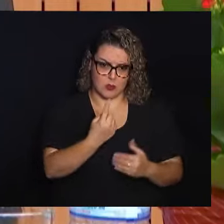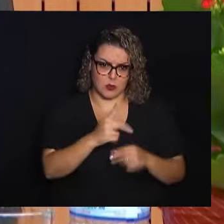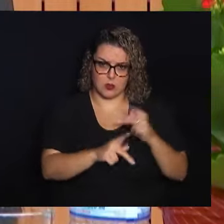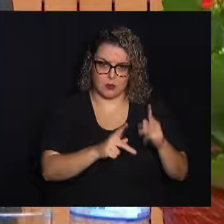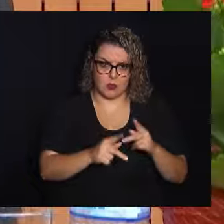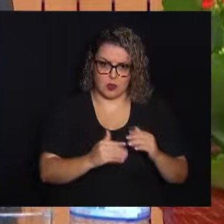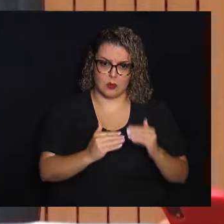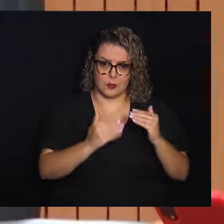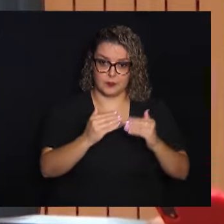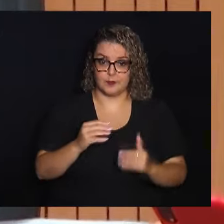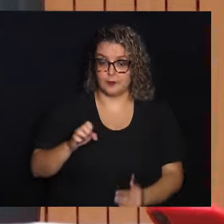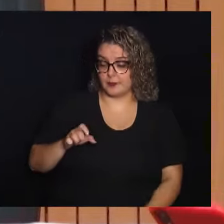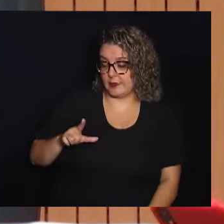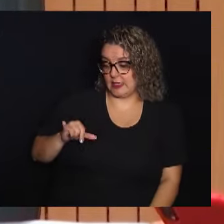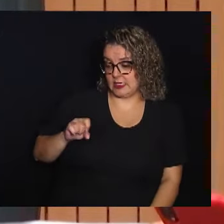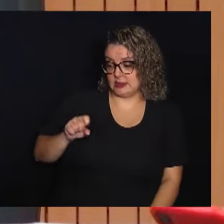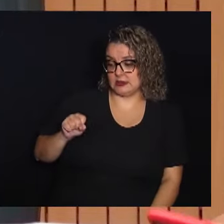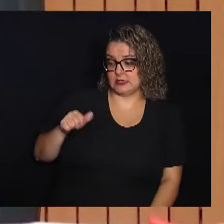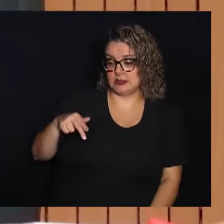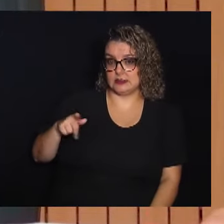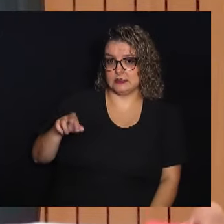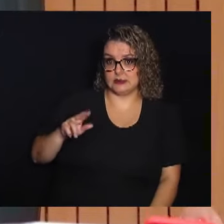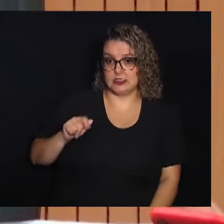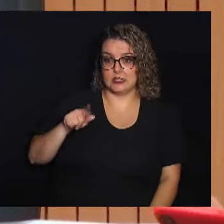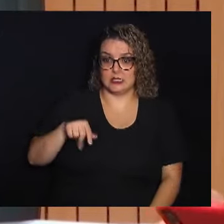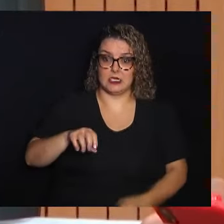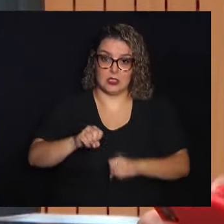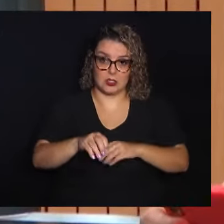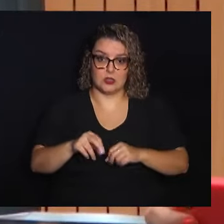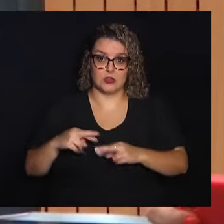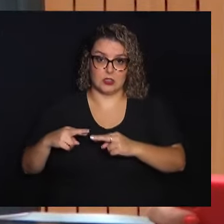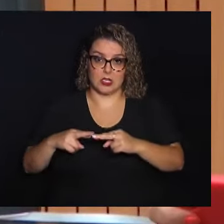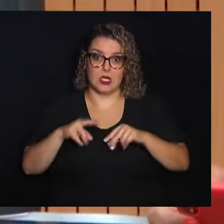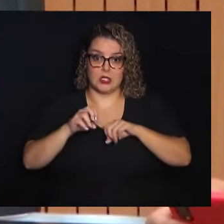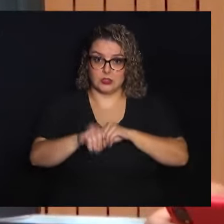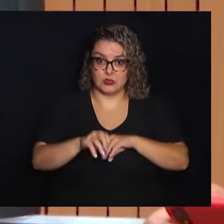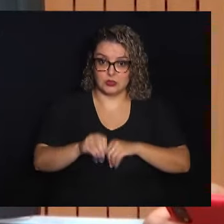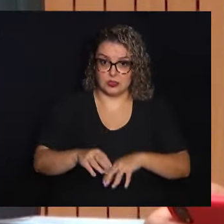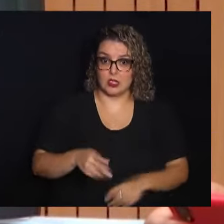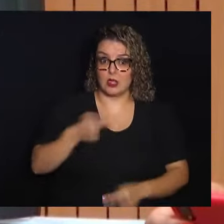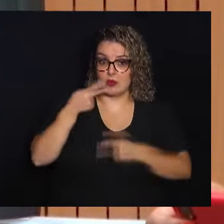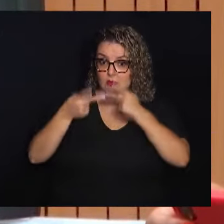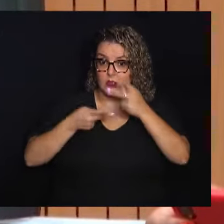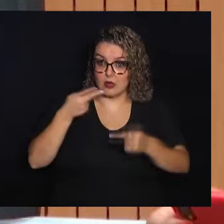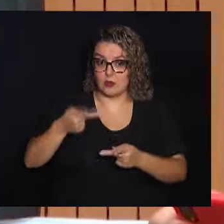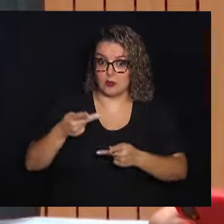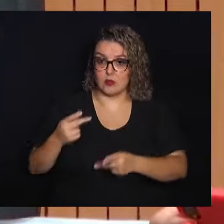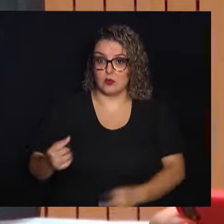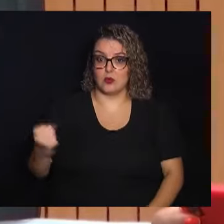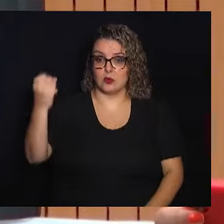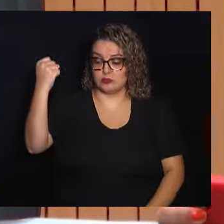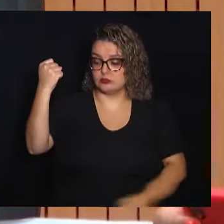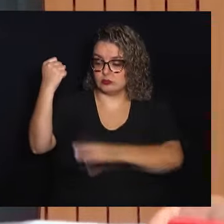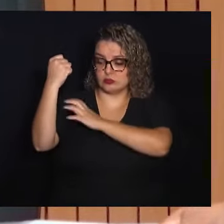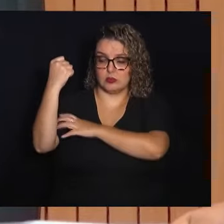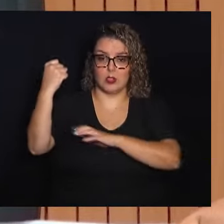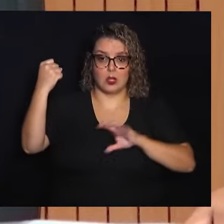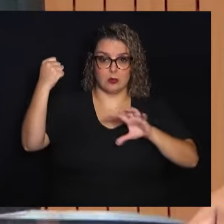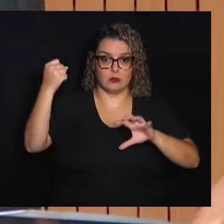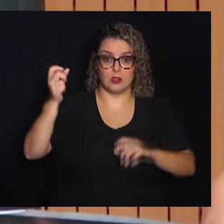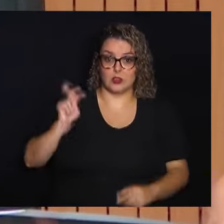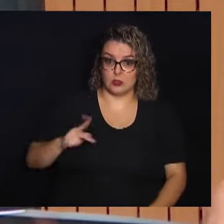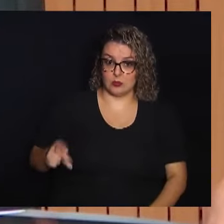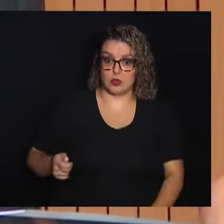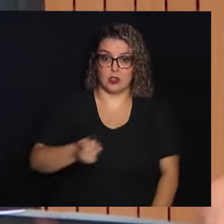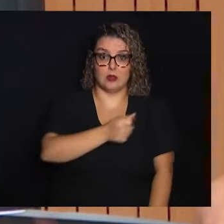determinado povo Elizandra Camilo que também é Educadora da rede Municipal de Ensino abordou o empoderamento